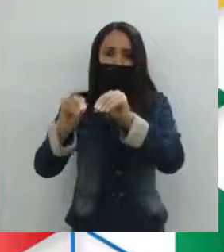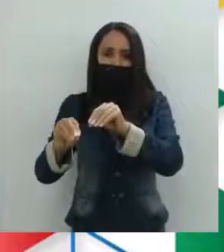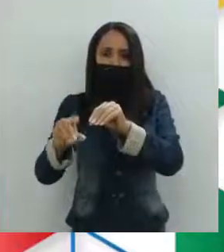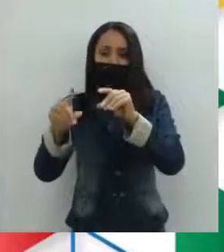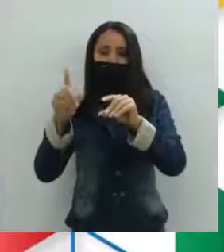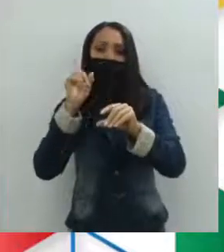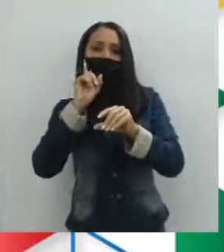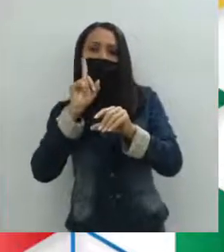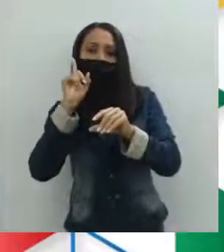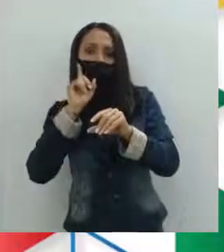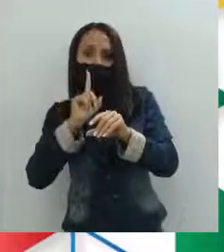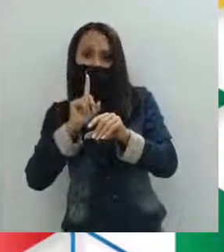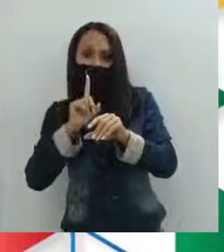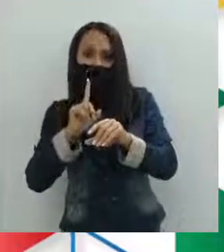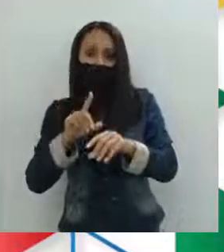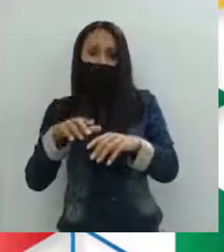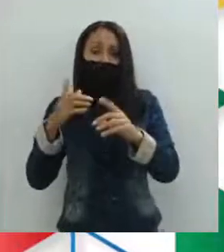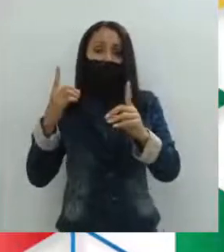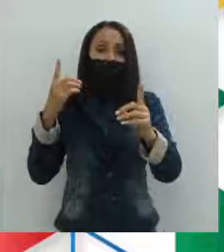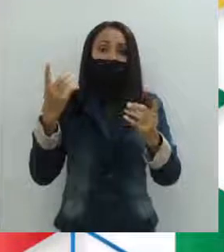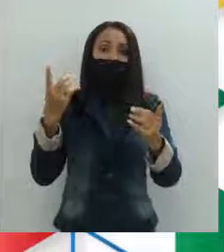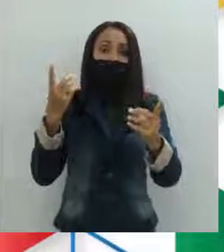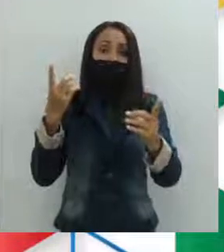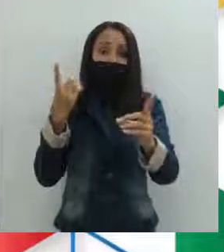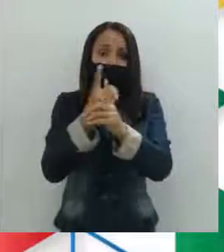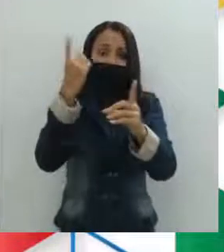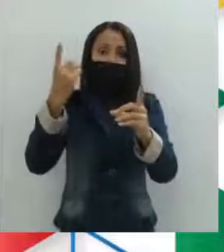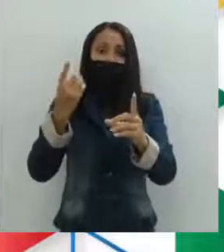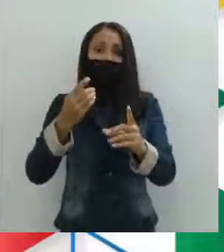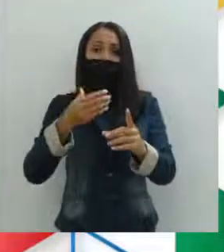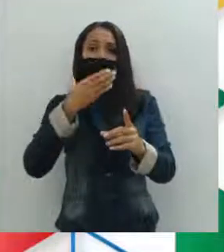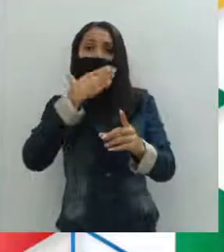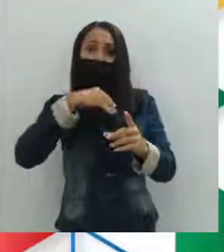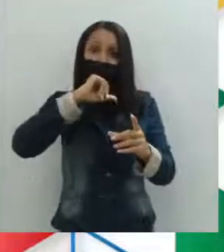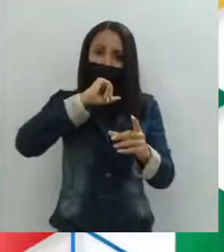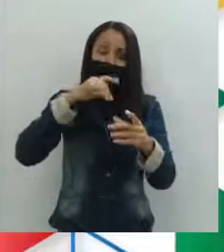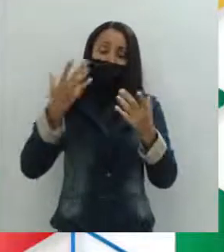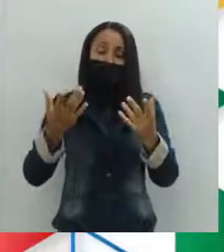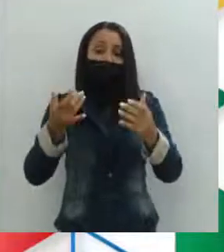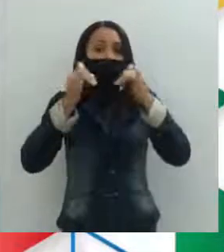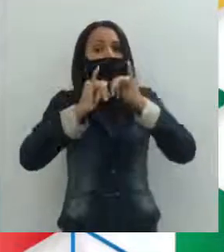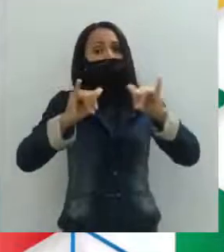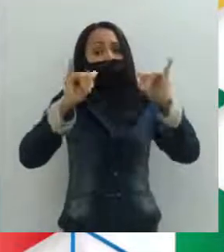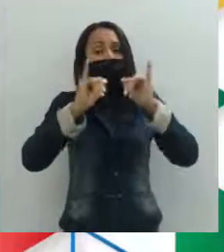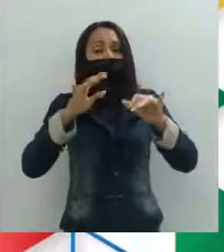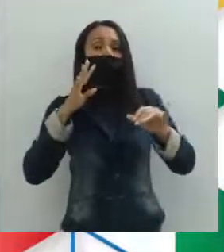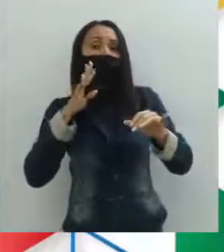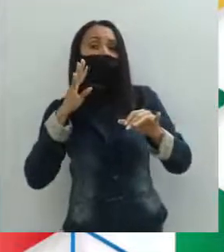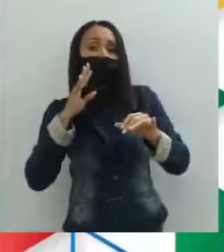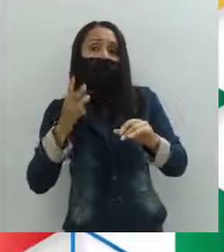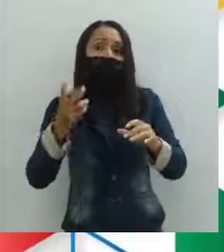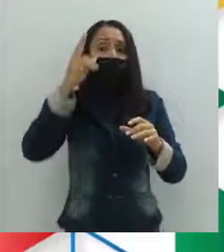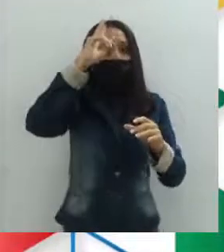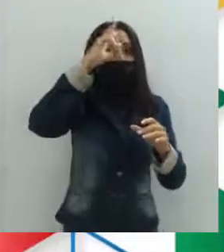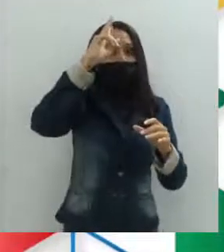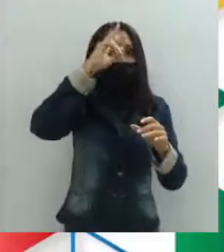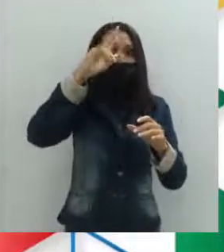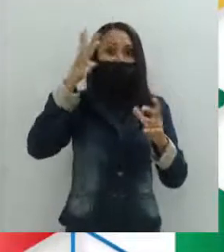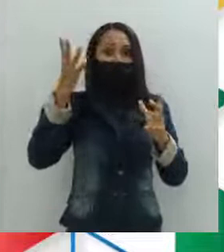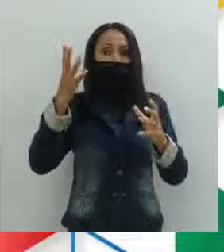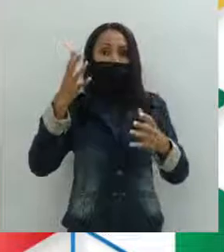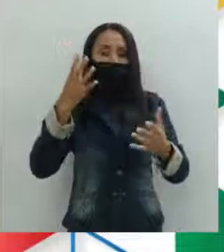Estados Unidos. Então, vejam só, essa aqui é uma notícia, e vamos conhecer e lembrar que tem a questão do